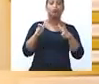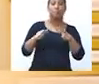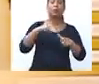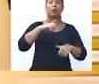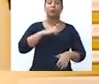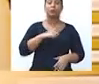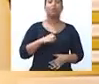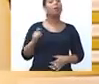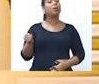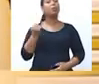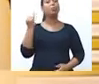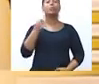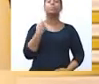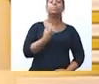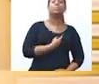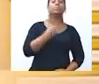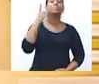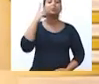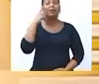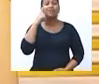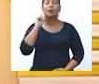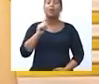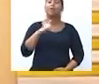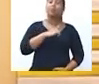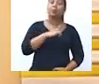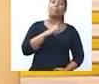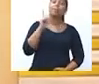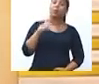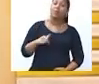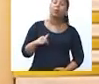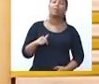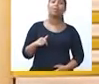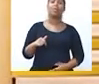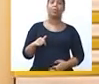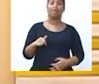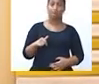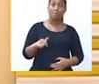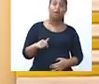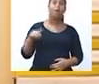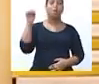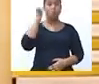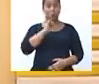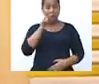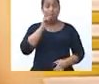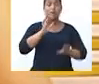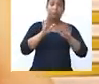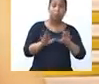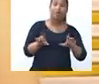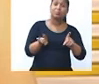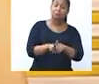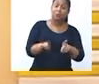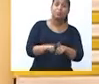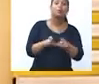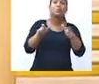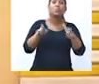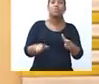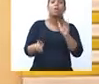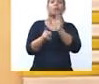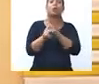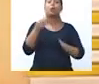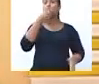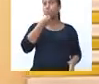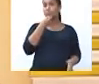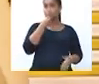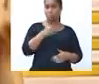lugar, acho importante a gente pensar que ela também, ele é, claro, ruim para as mulheres, mas ela coloca também um lugar para os